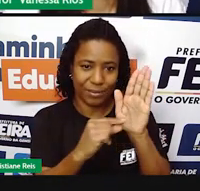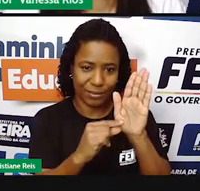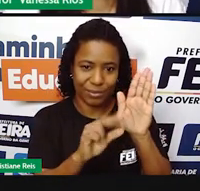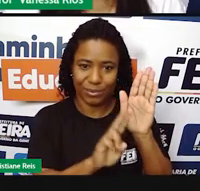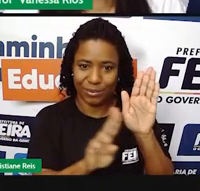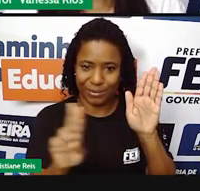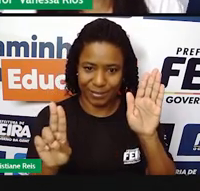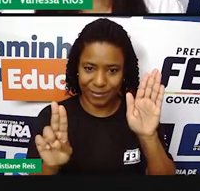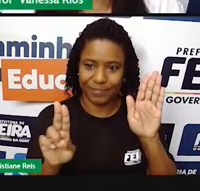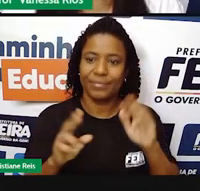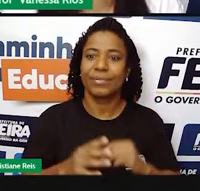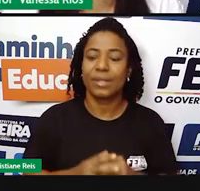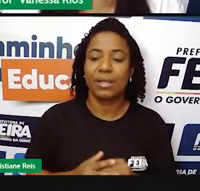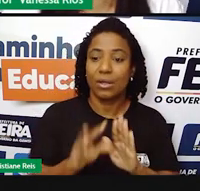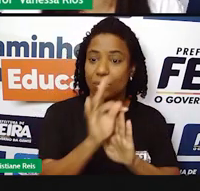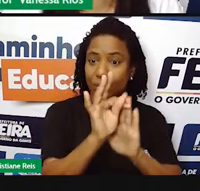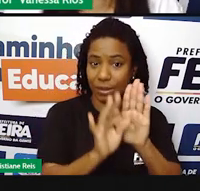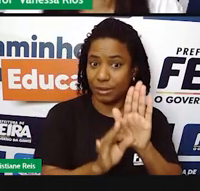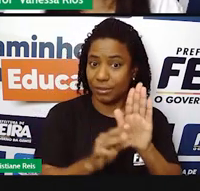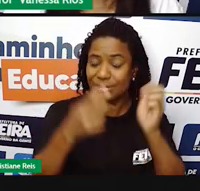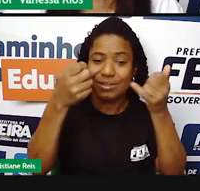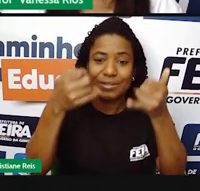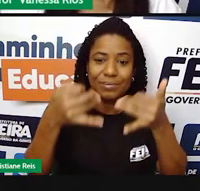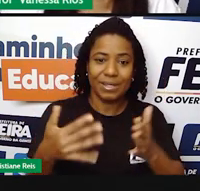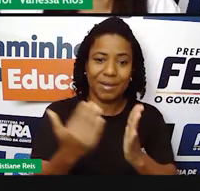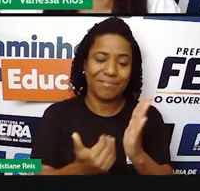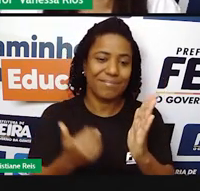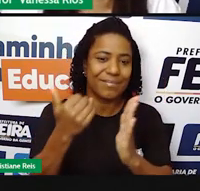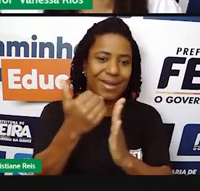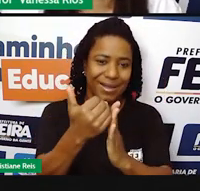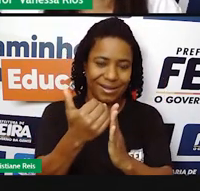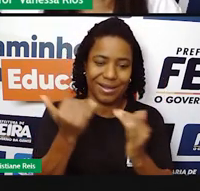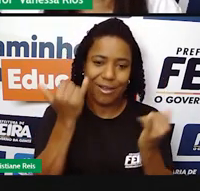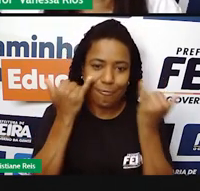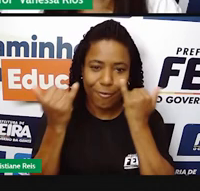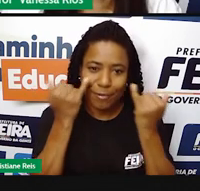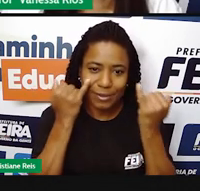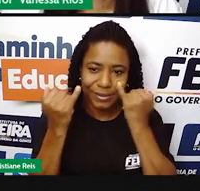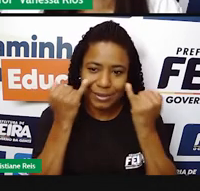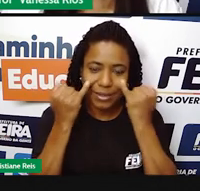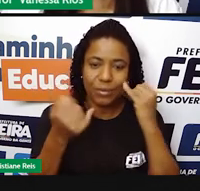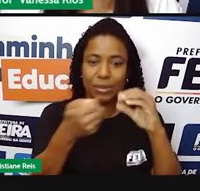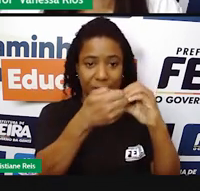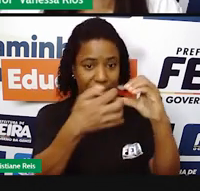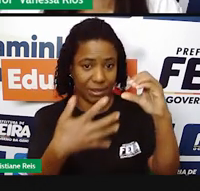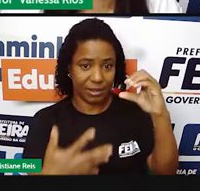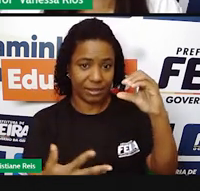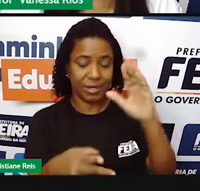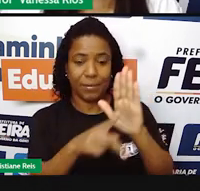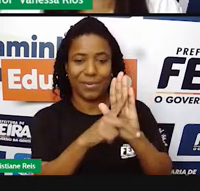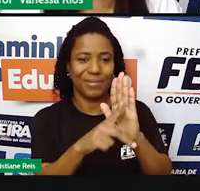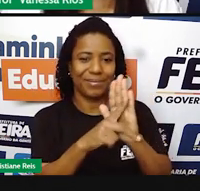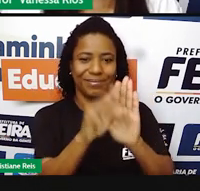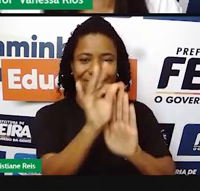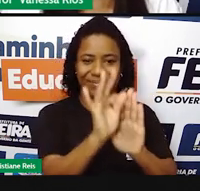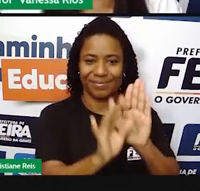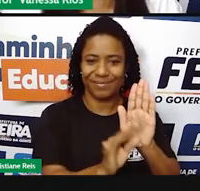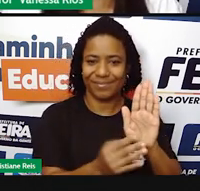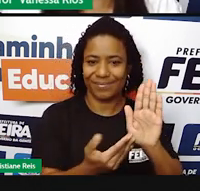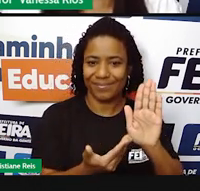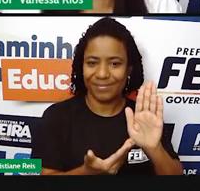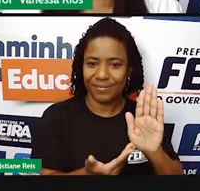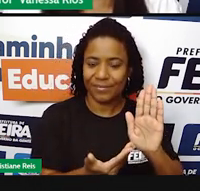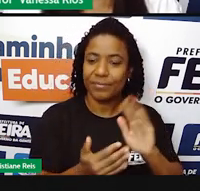E o texto também continua, né, apresentando mais informações e outros elementos. Então, a gente observa aqui, ó,